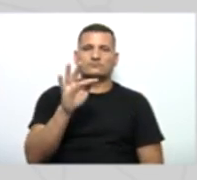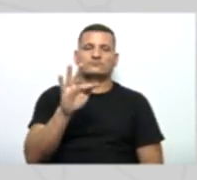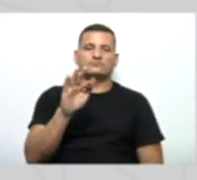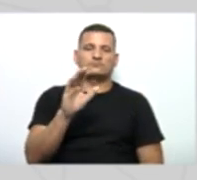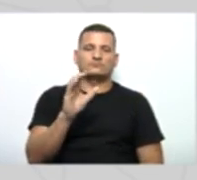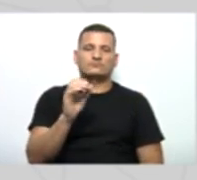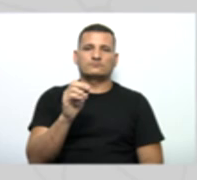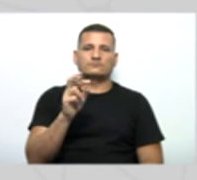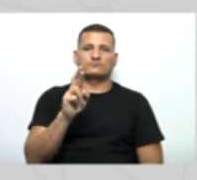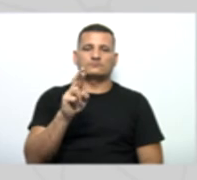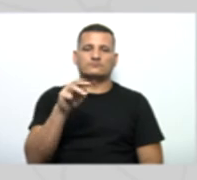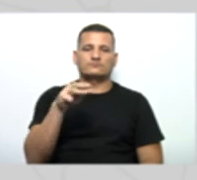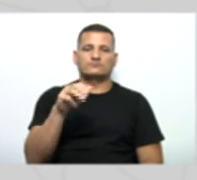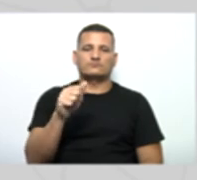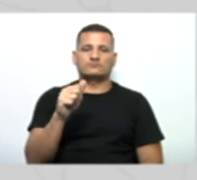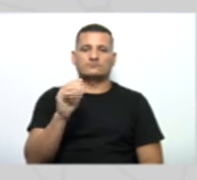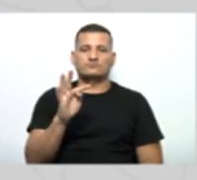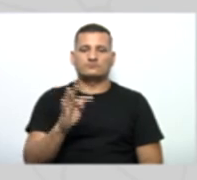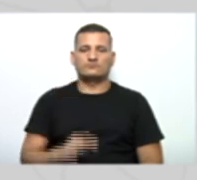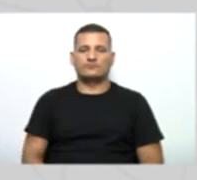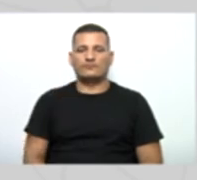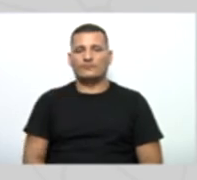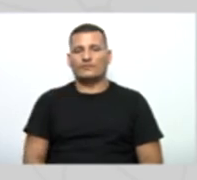colocar no nosso ponto format